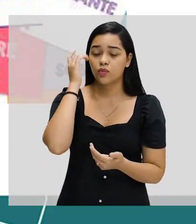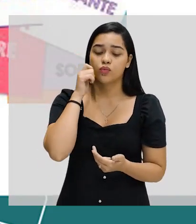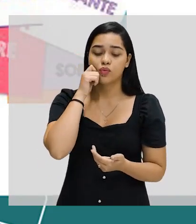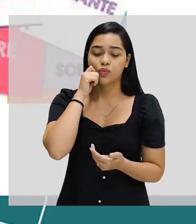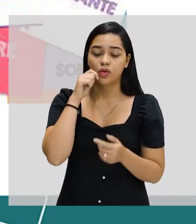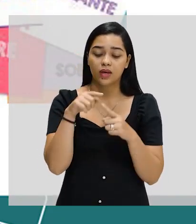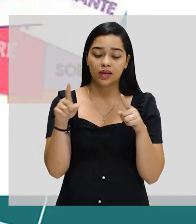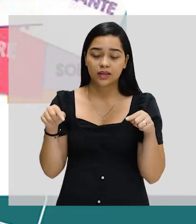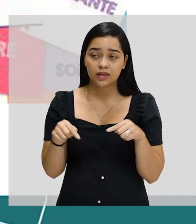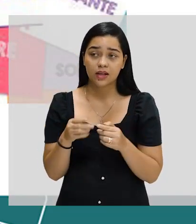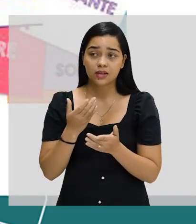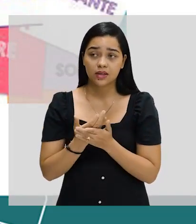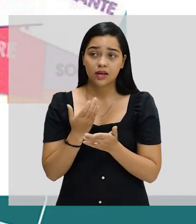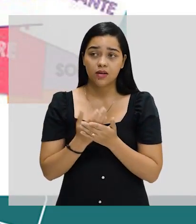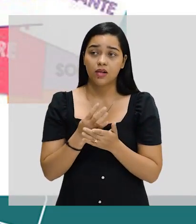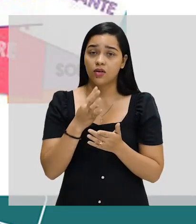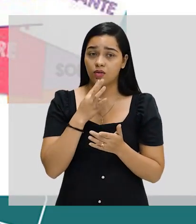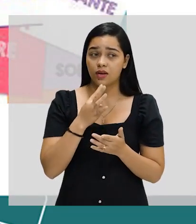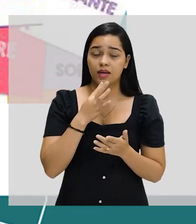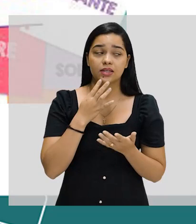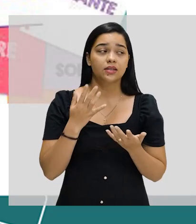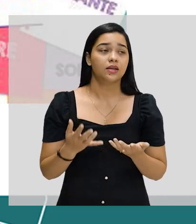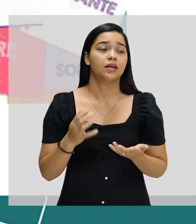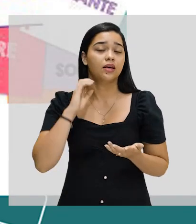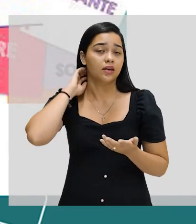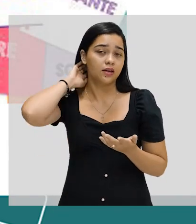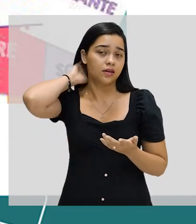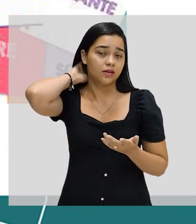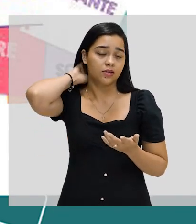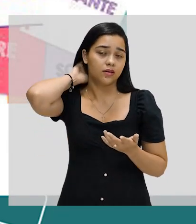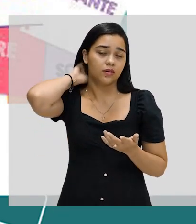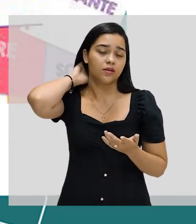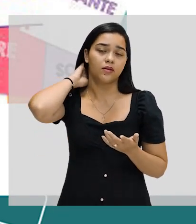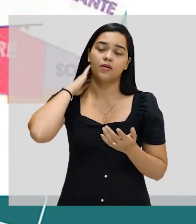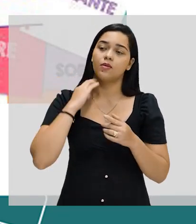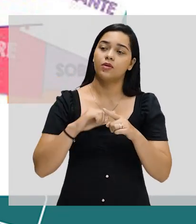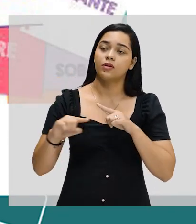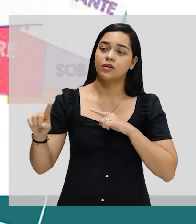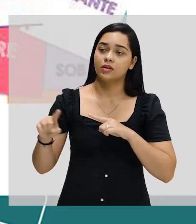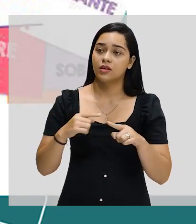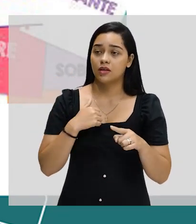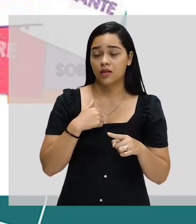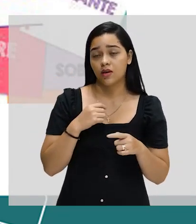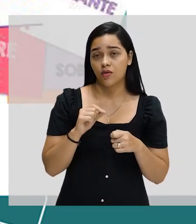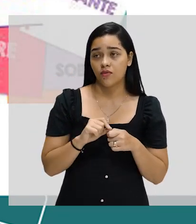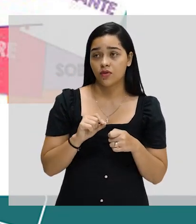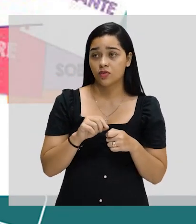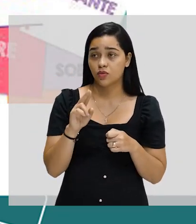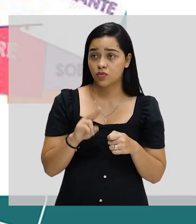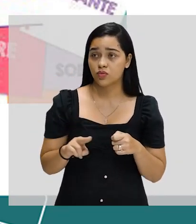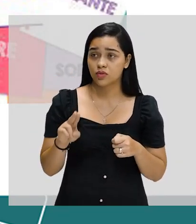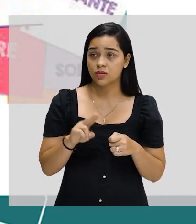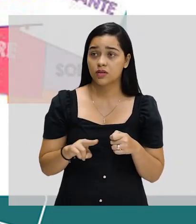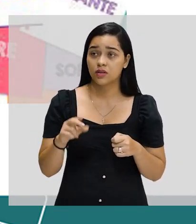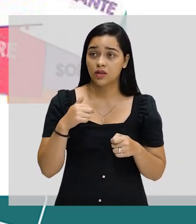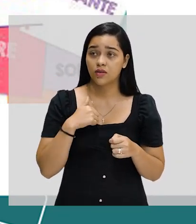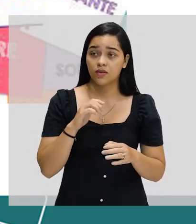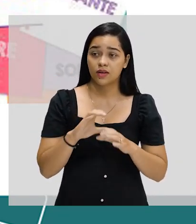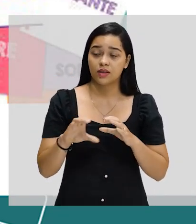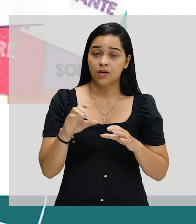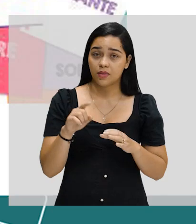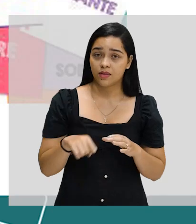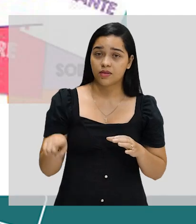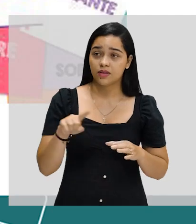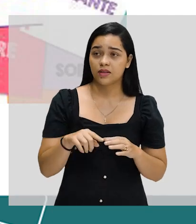de aula conhecem uma musiquinha que eu fiz usando mesmo as preposições. Eu vou cantar aqui para vocês,